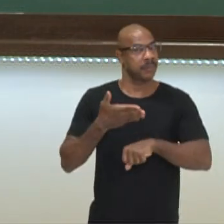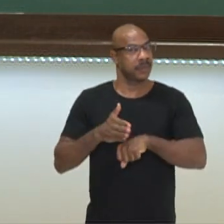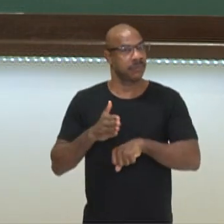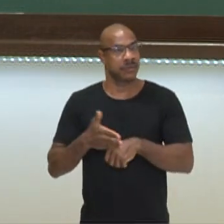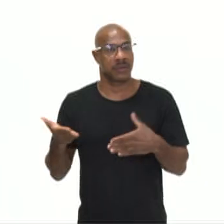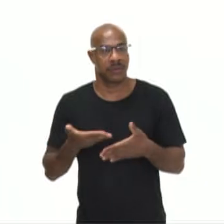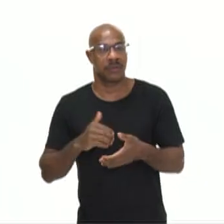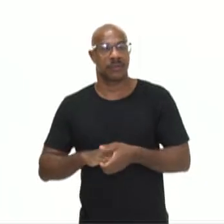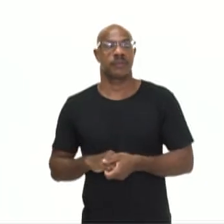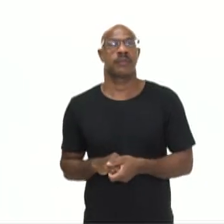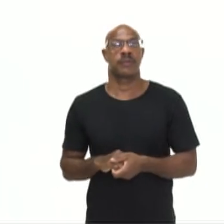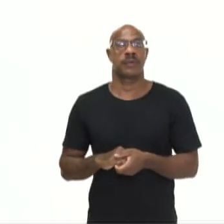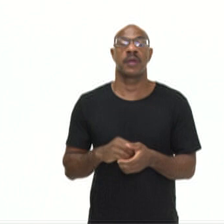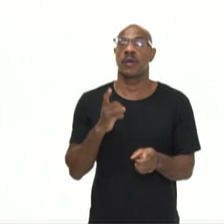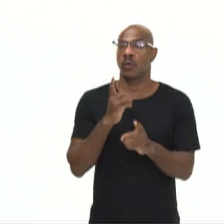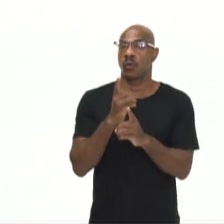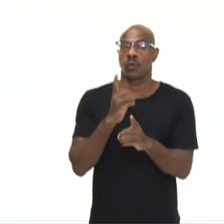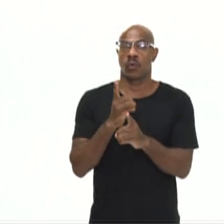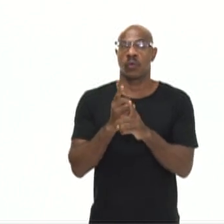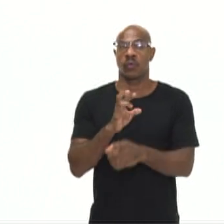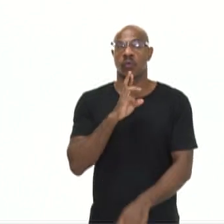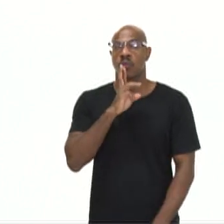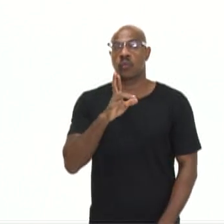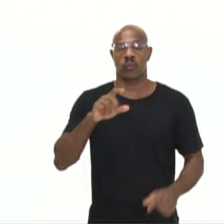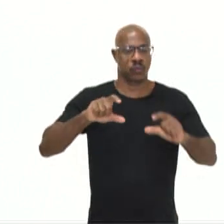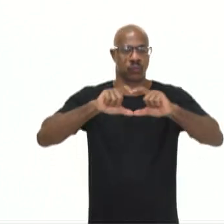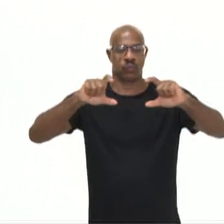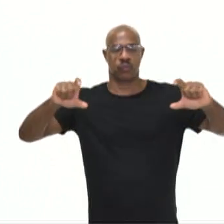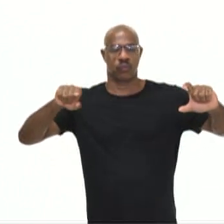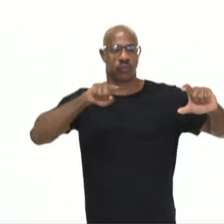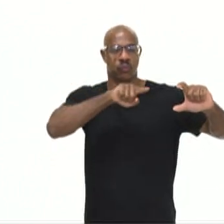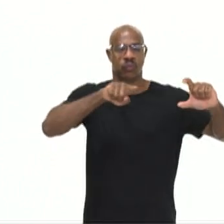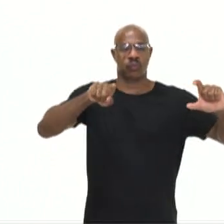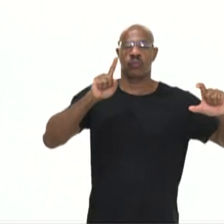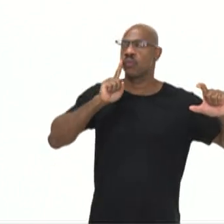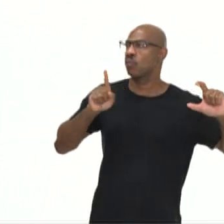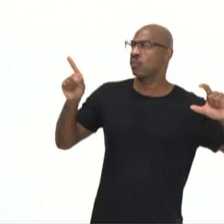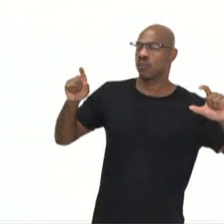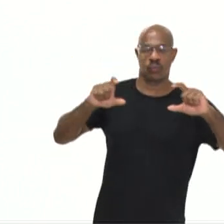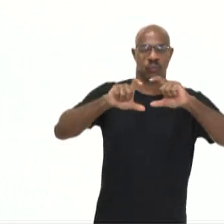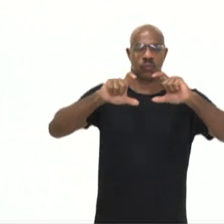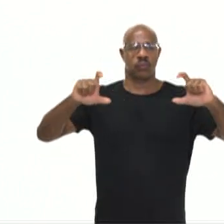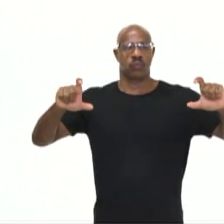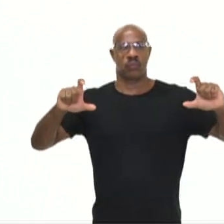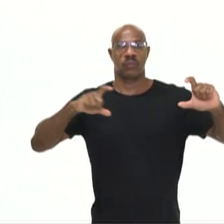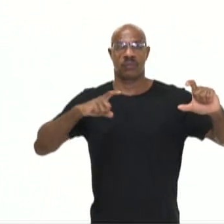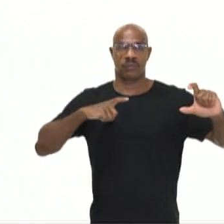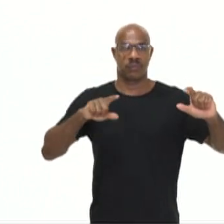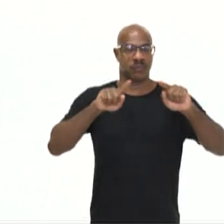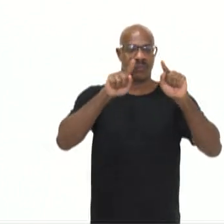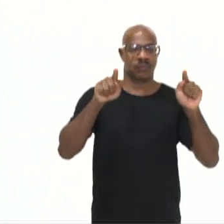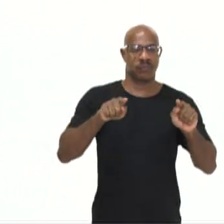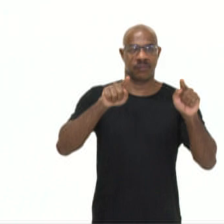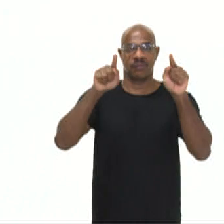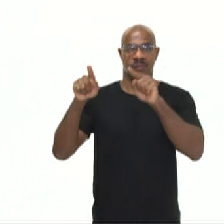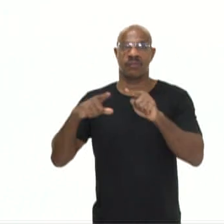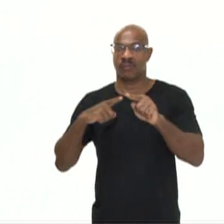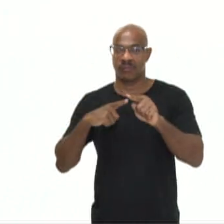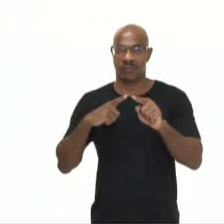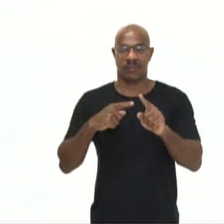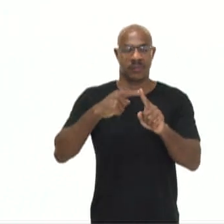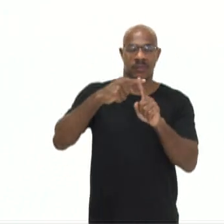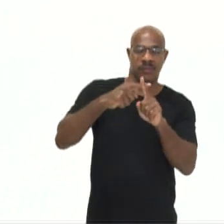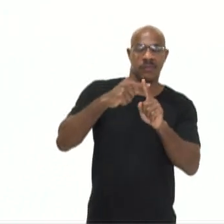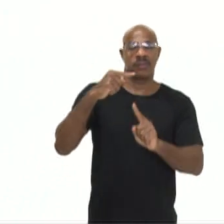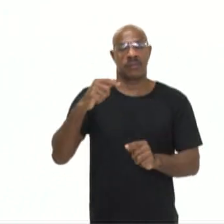1. Encontre o resultado dessa expressão. Opa, eu tenho uma expressão numérica envolvendo adição